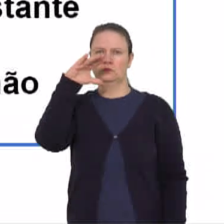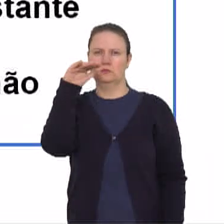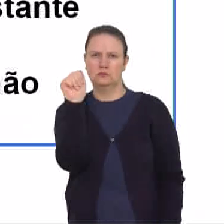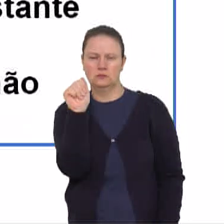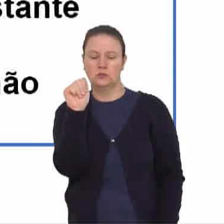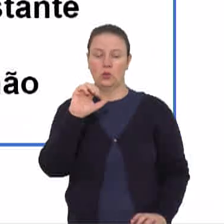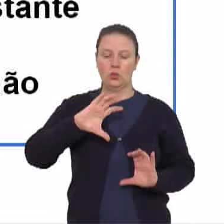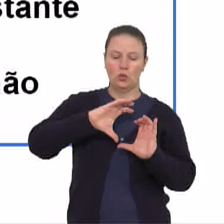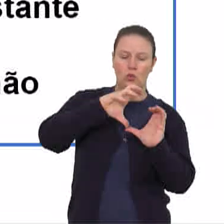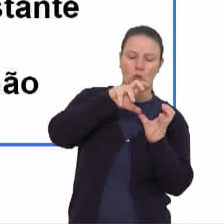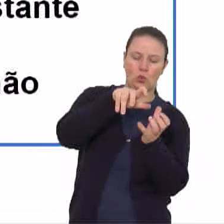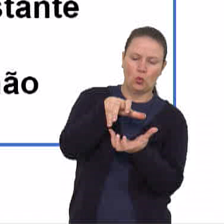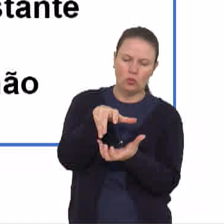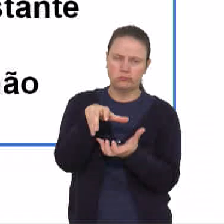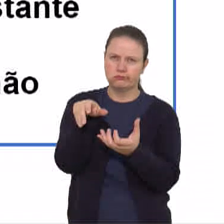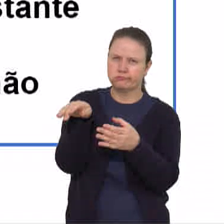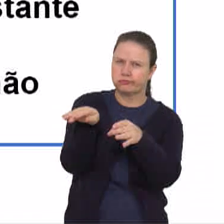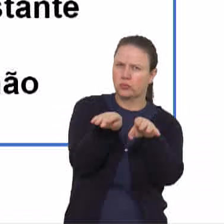coerente ou é contraditório?